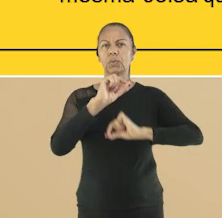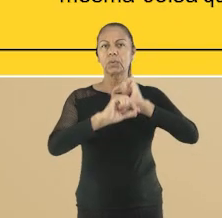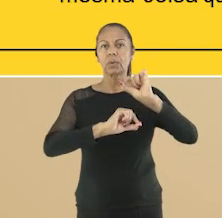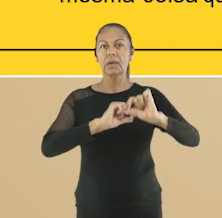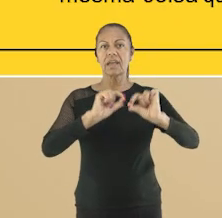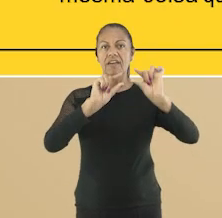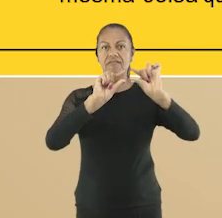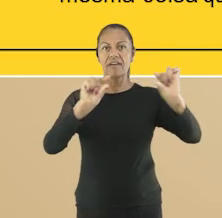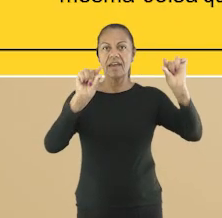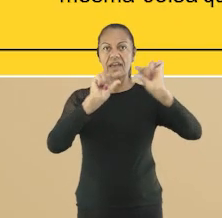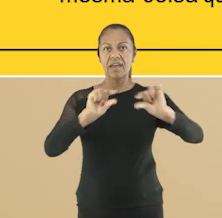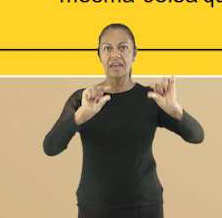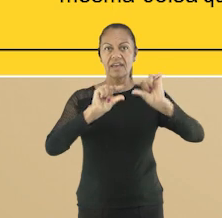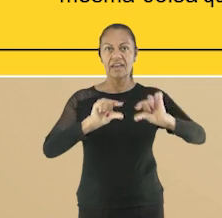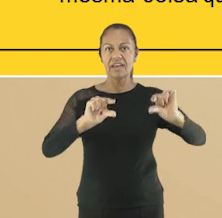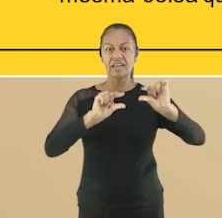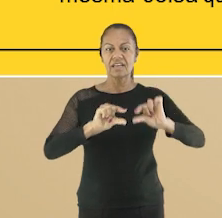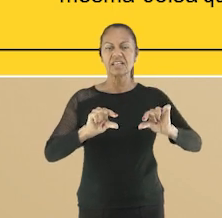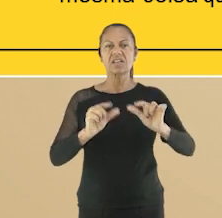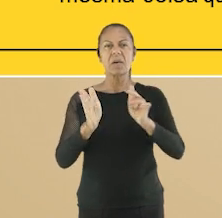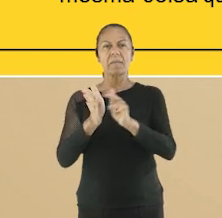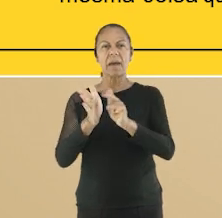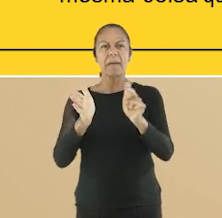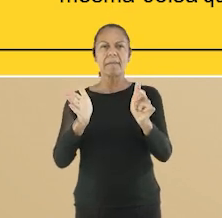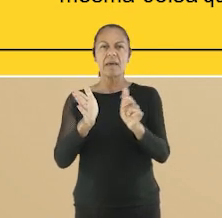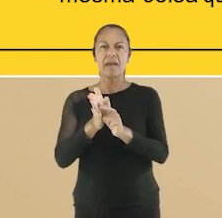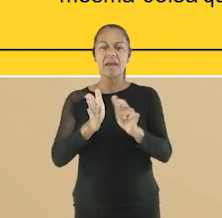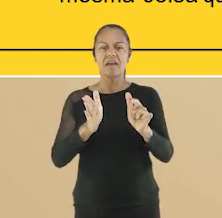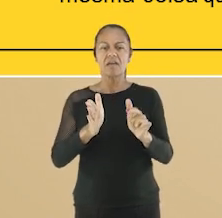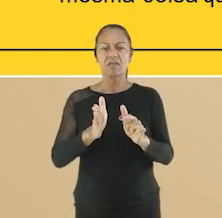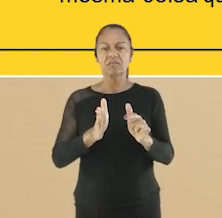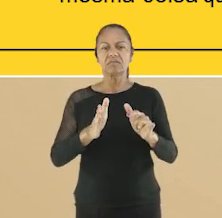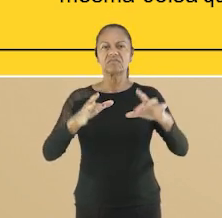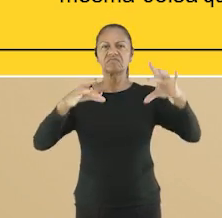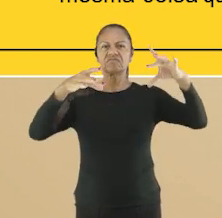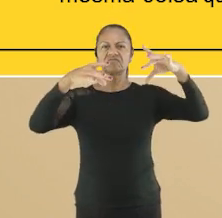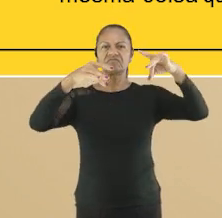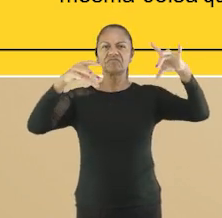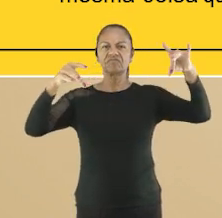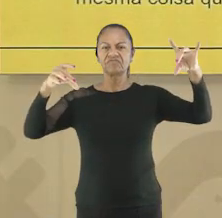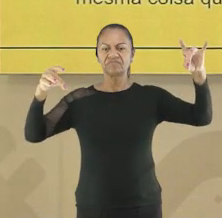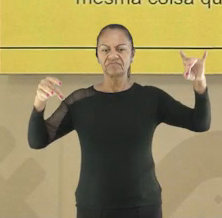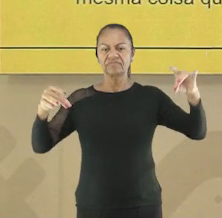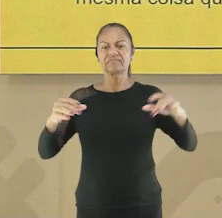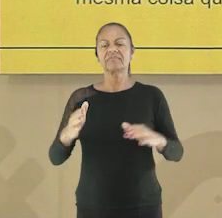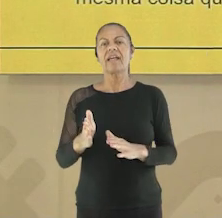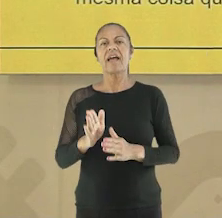gênero literário é escrito em versos, que são impressos ou escritos em pequenos